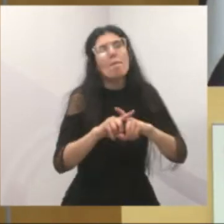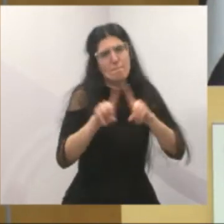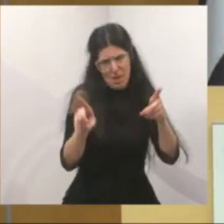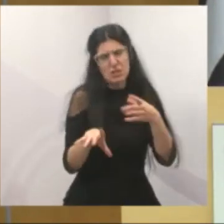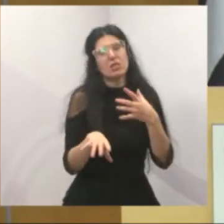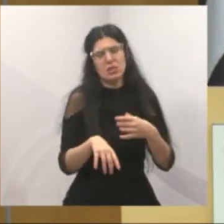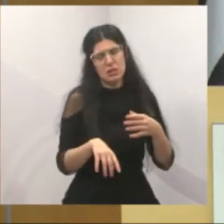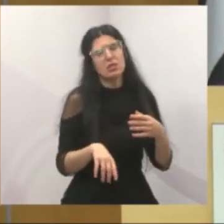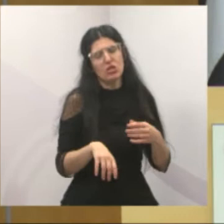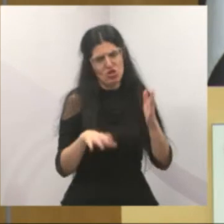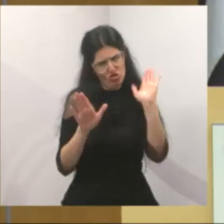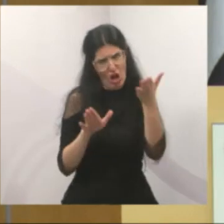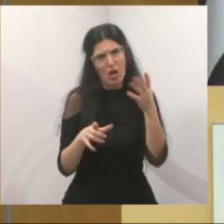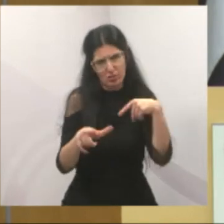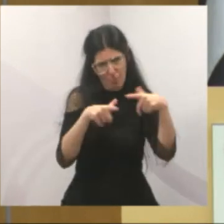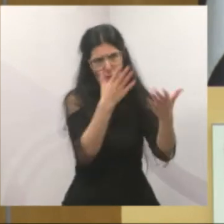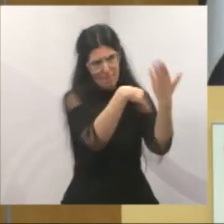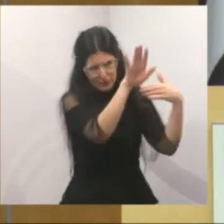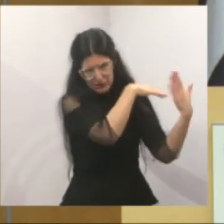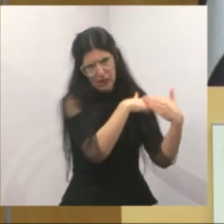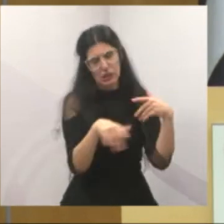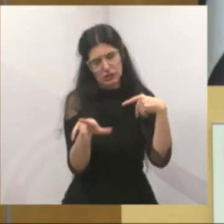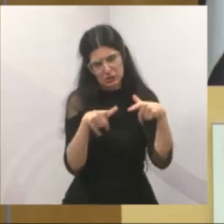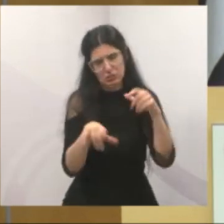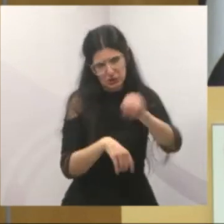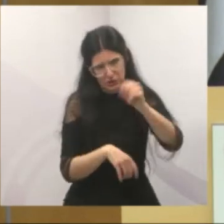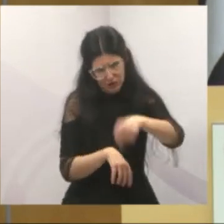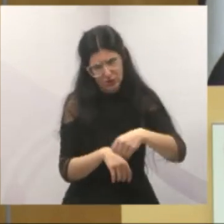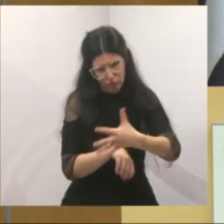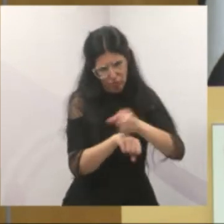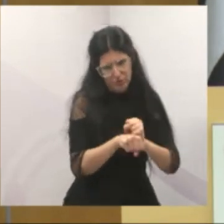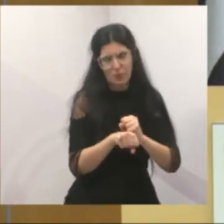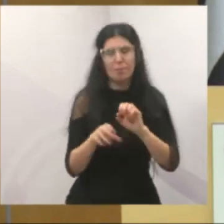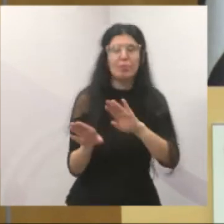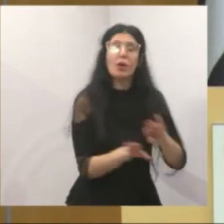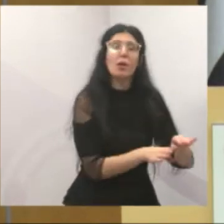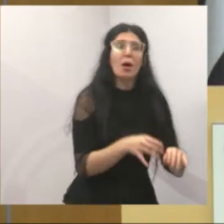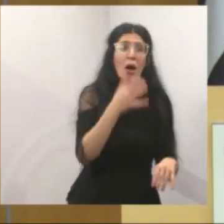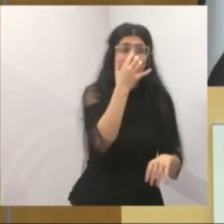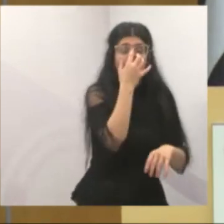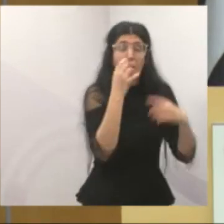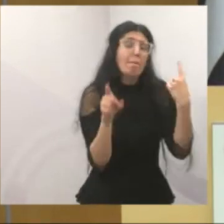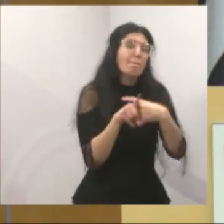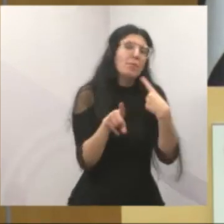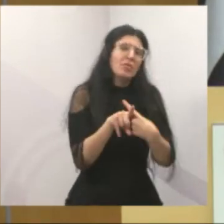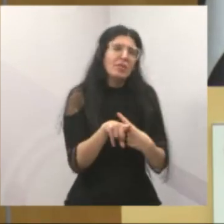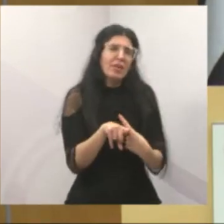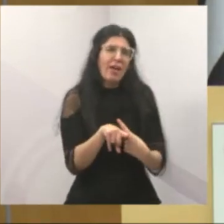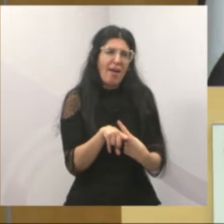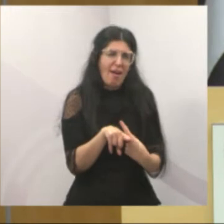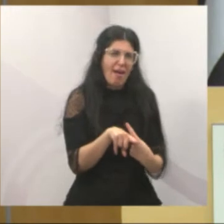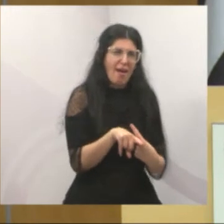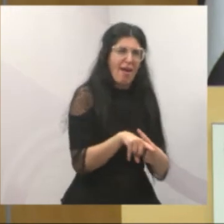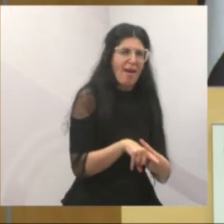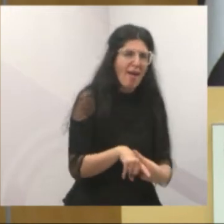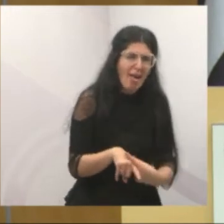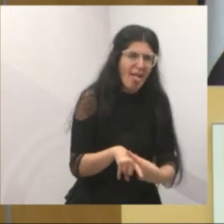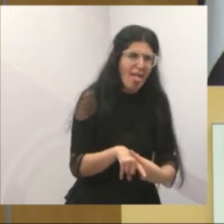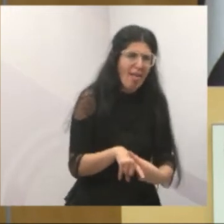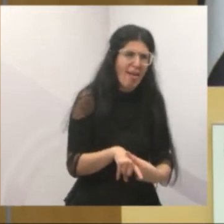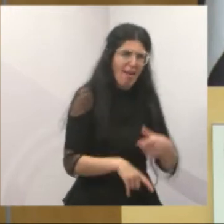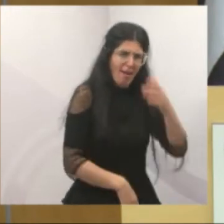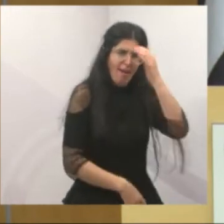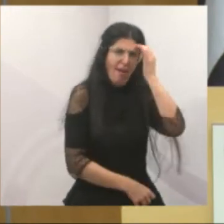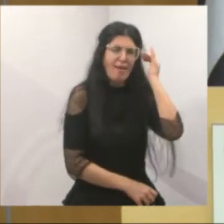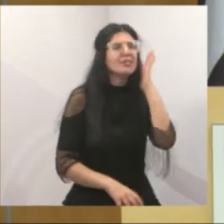que não me cala, por que o senhor admitiu tudo isso? Tendo essa formação e tendo esse conhecimento, que isso